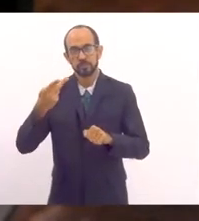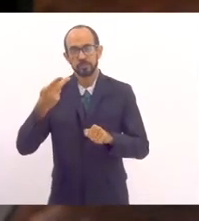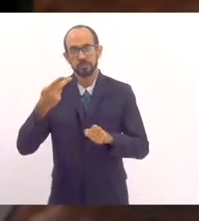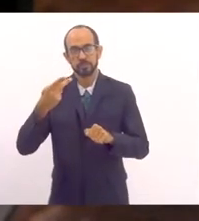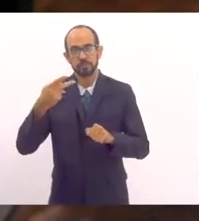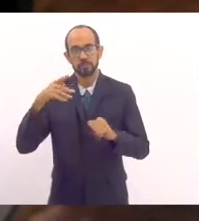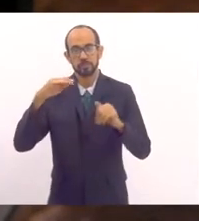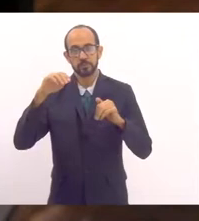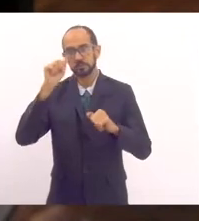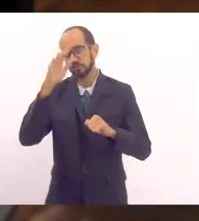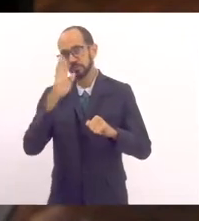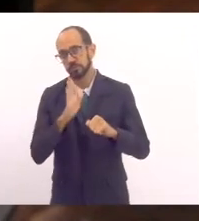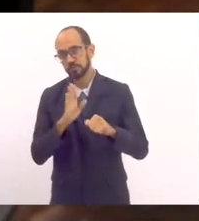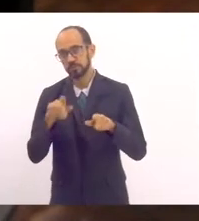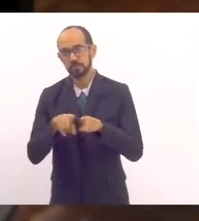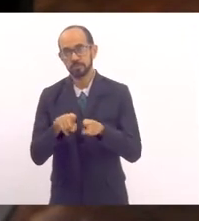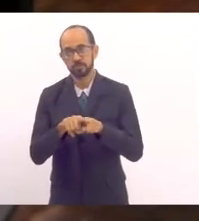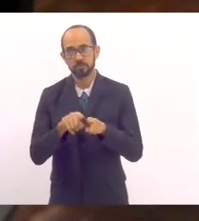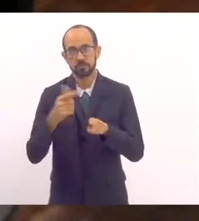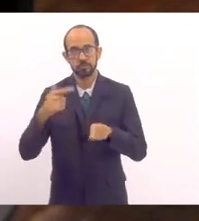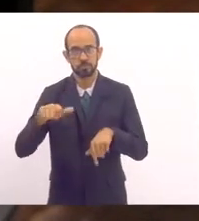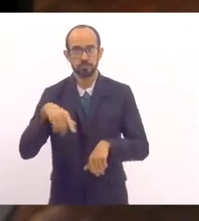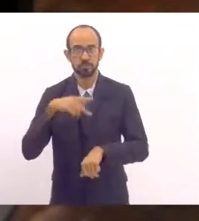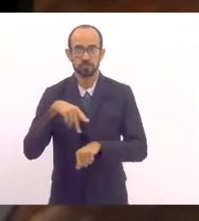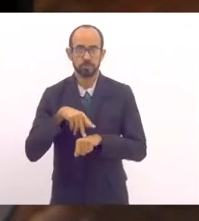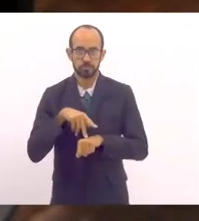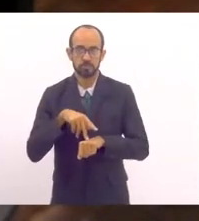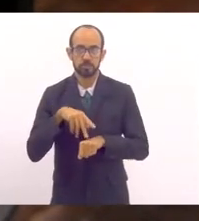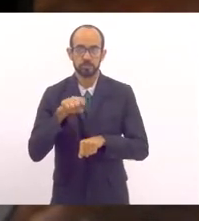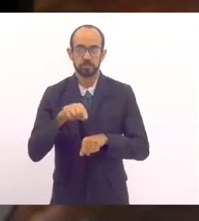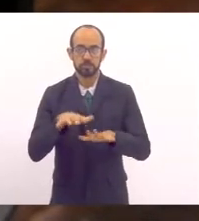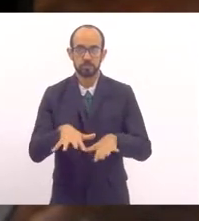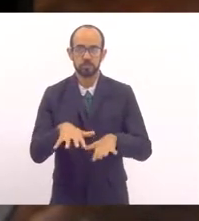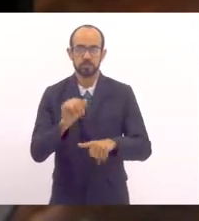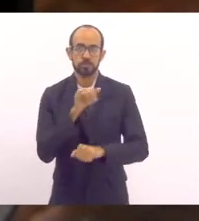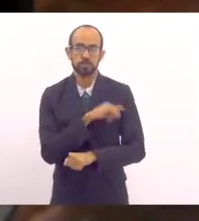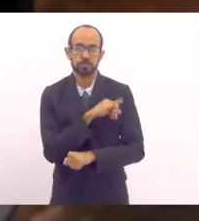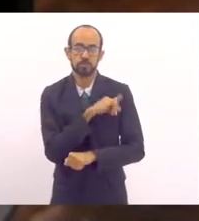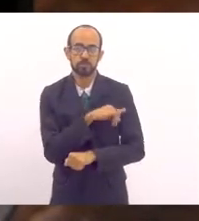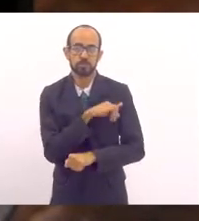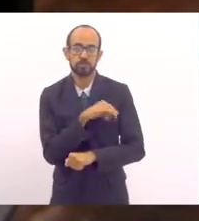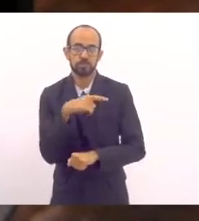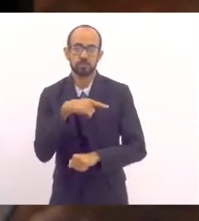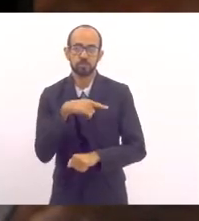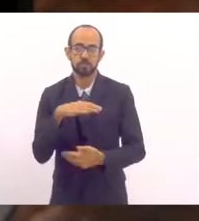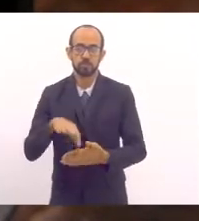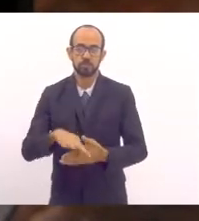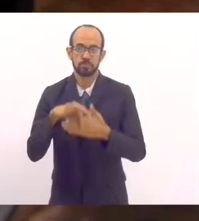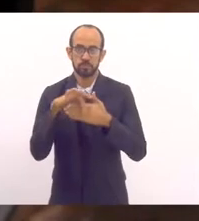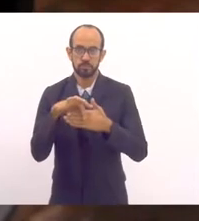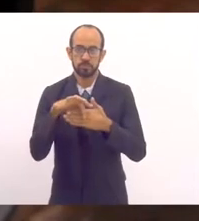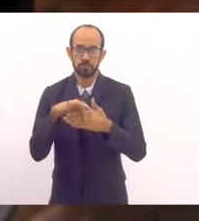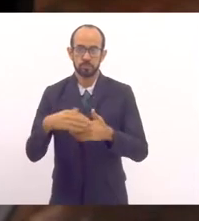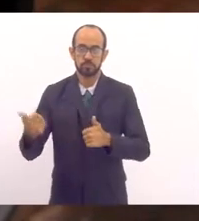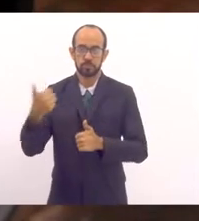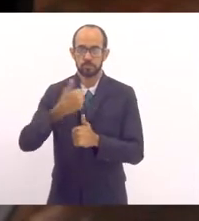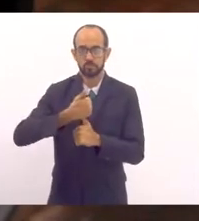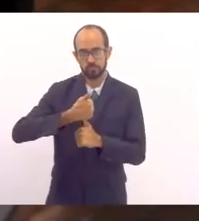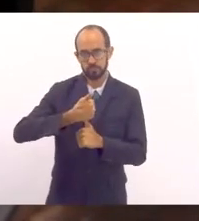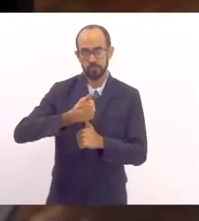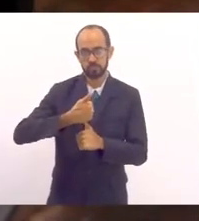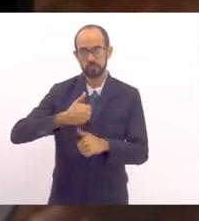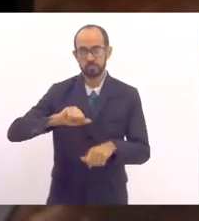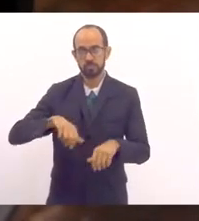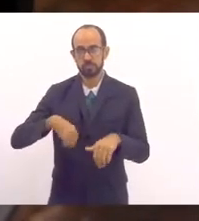internacionais. É onde o Rio de Janeiro desponta no cenário nacional. E, finalmente, olha que dado interessante,